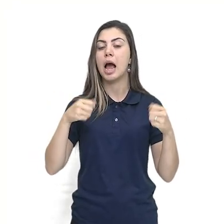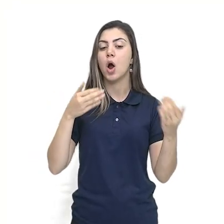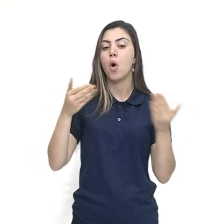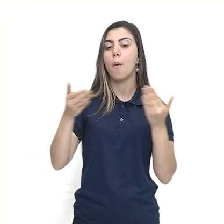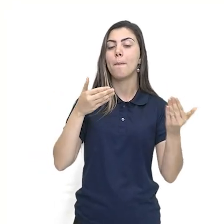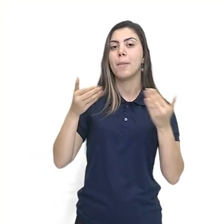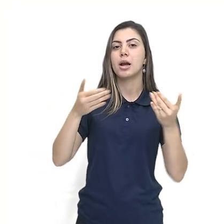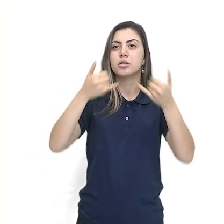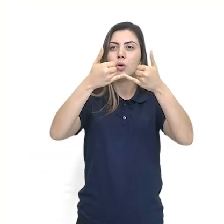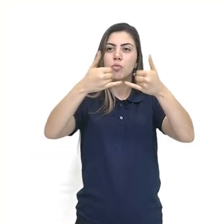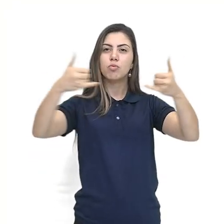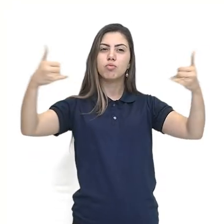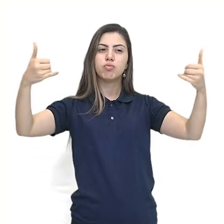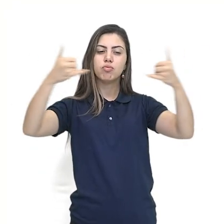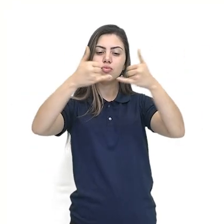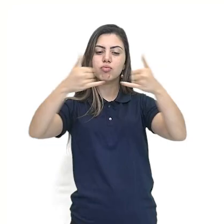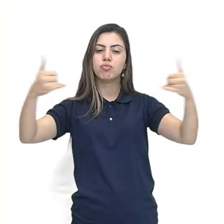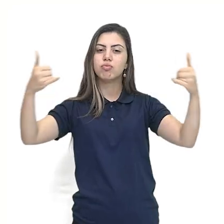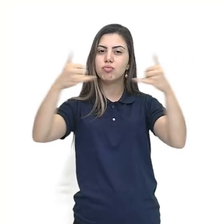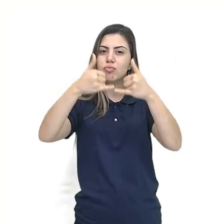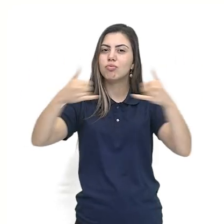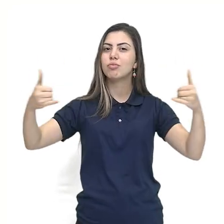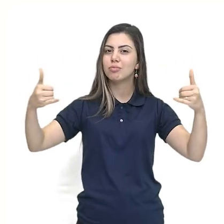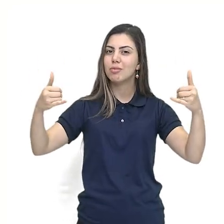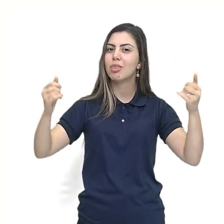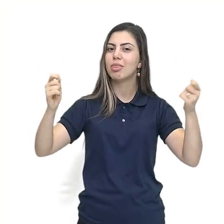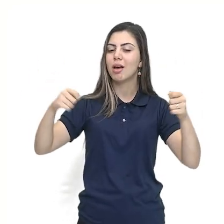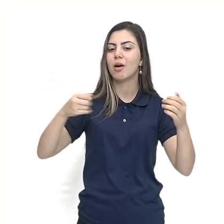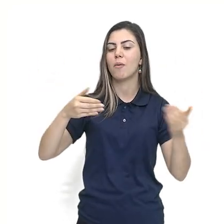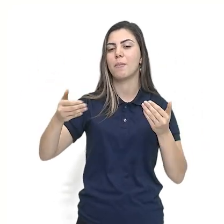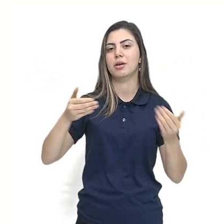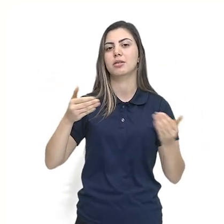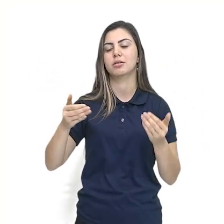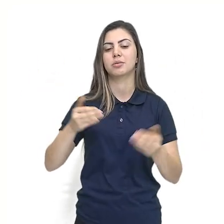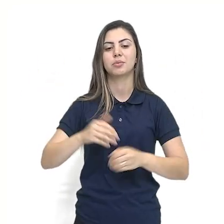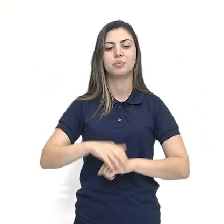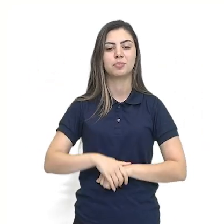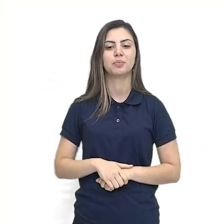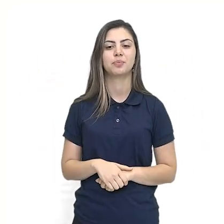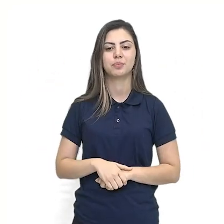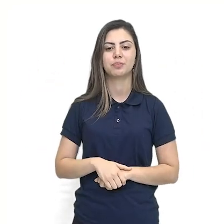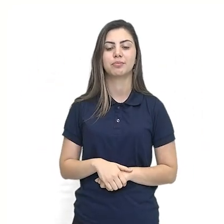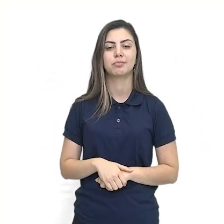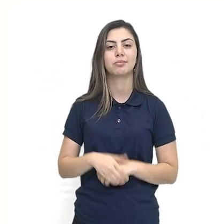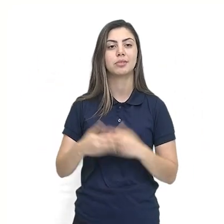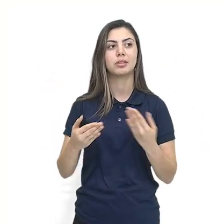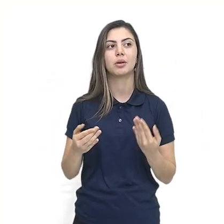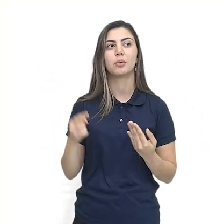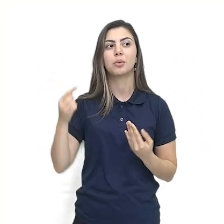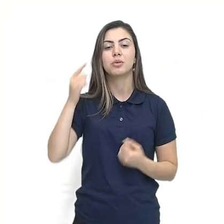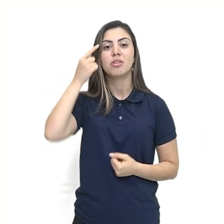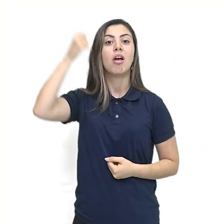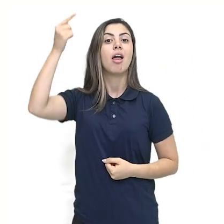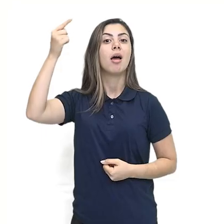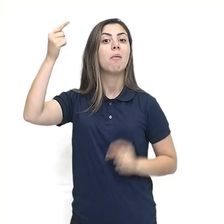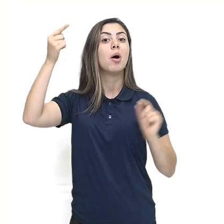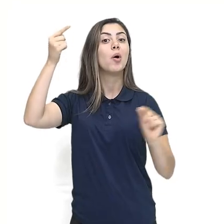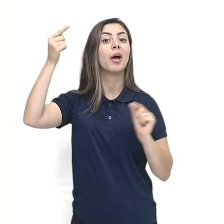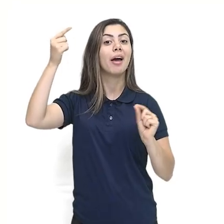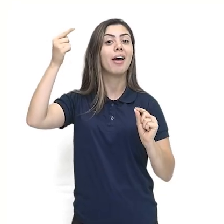esticados nos postes de eletricidade, ó, fios esticados dão ideias